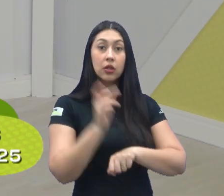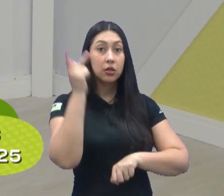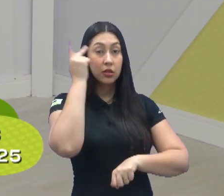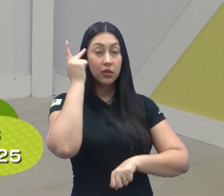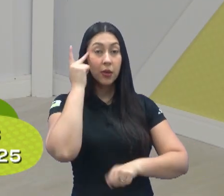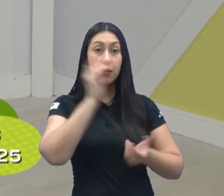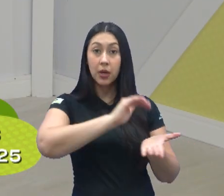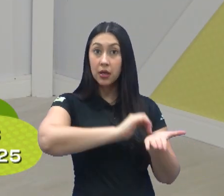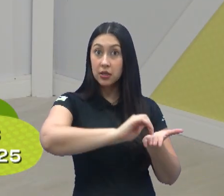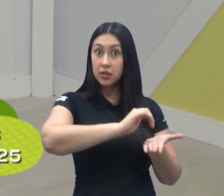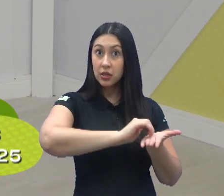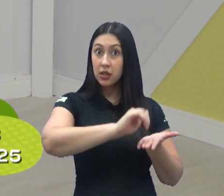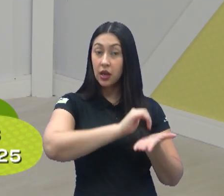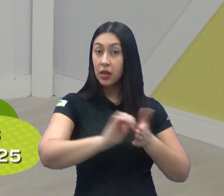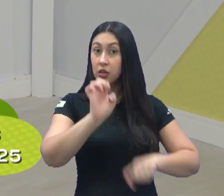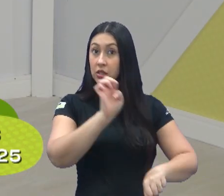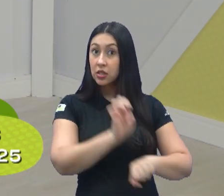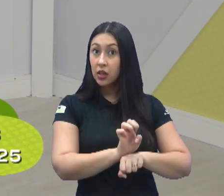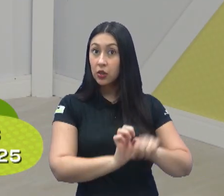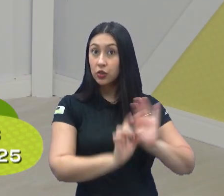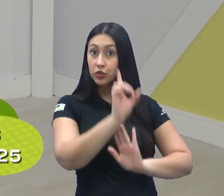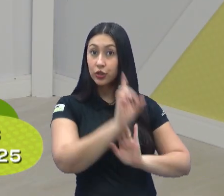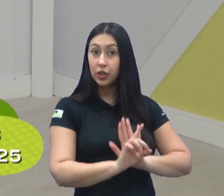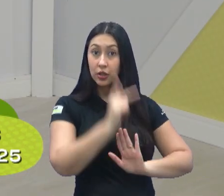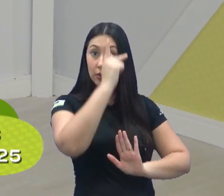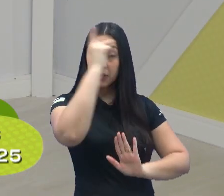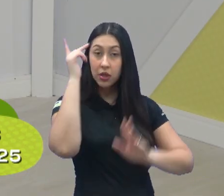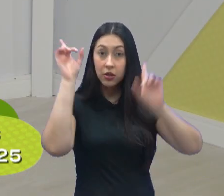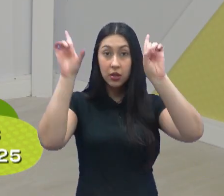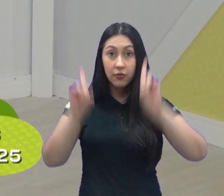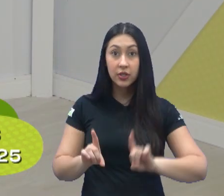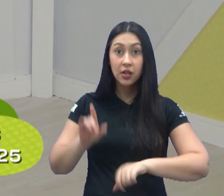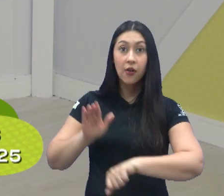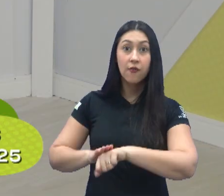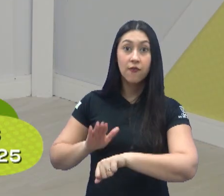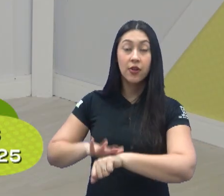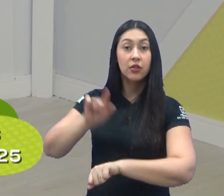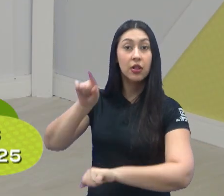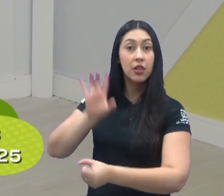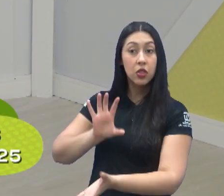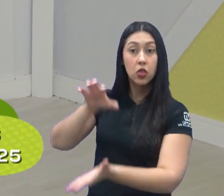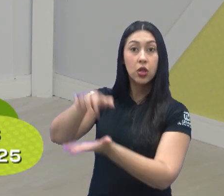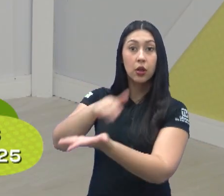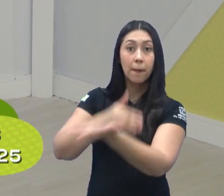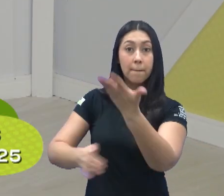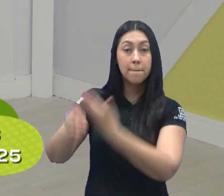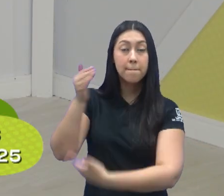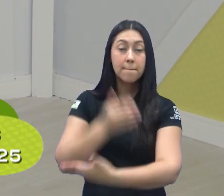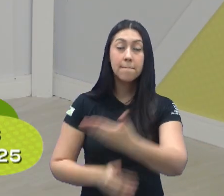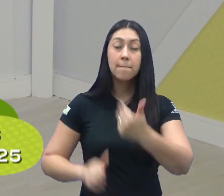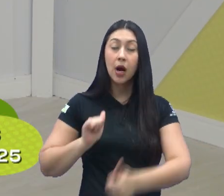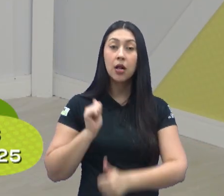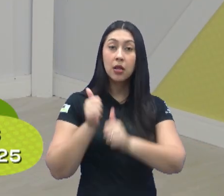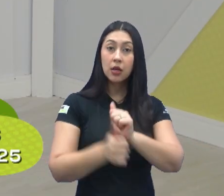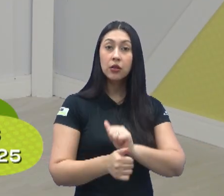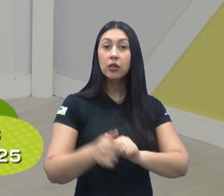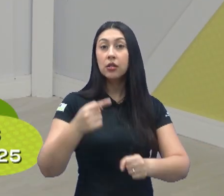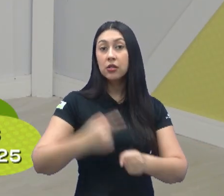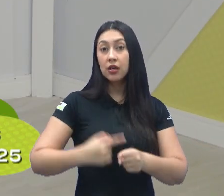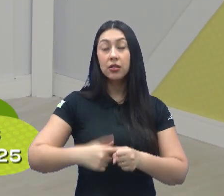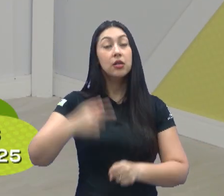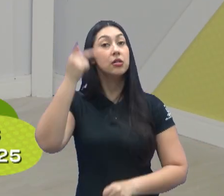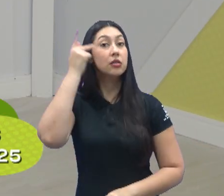dos Direitos da Pessoa com Deficiência e realizado no Centro de Treinamento Paralímpico Brasileiro em São Paulo. A